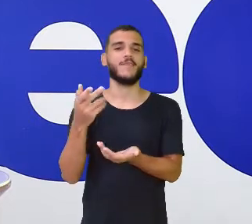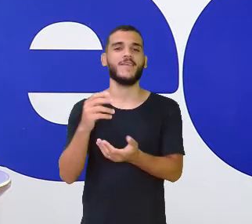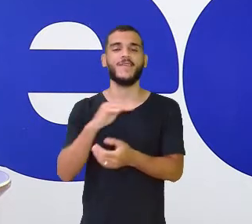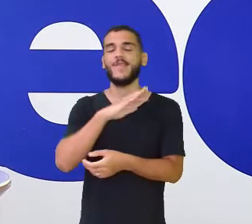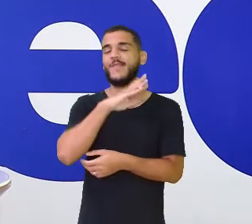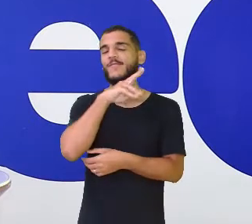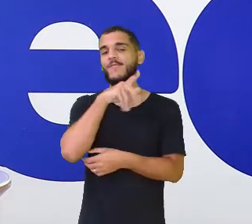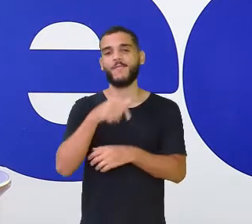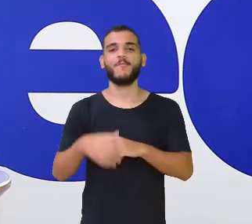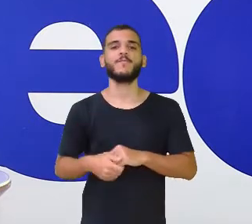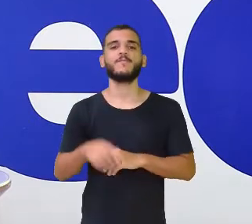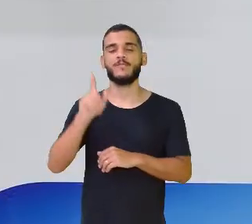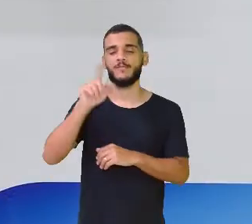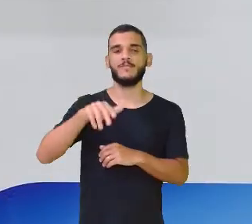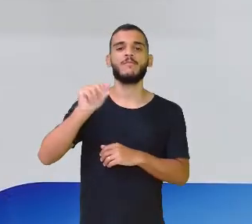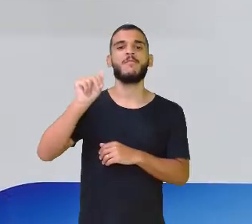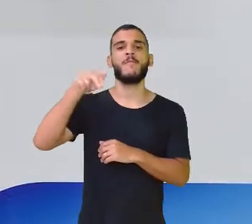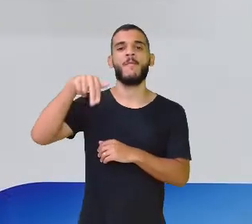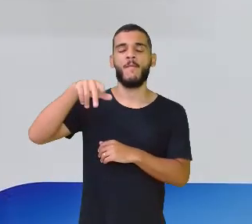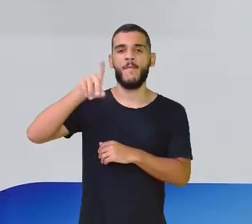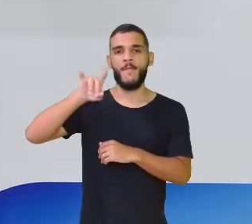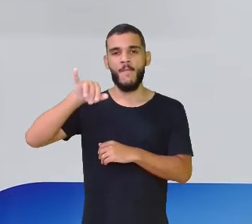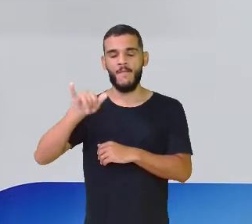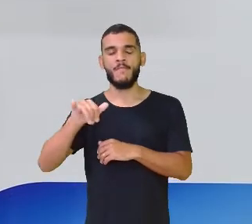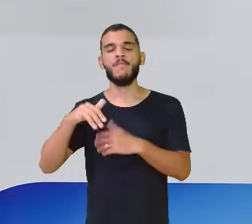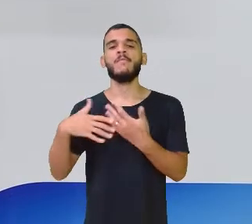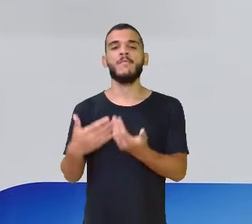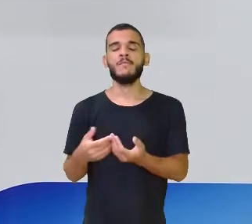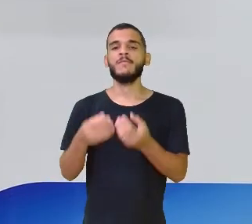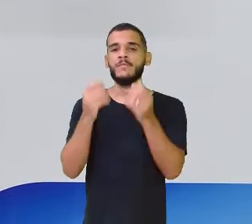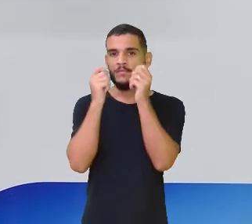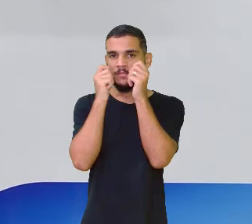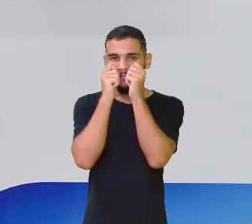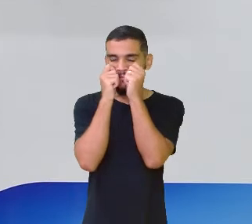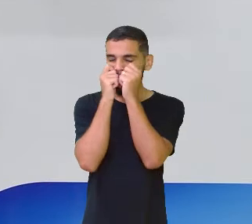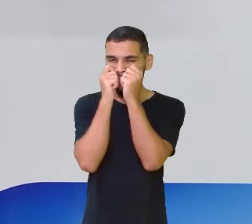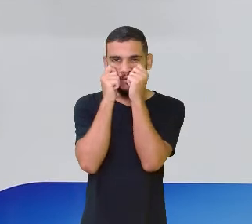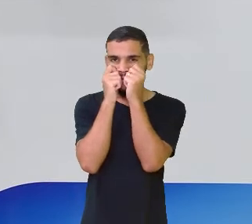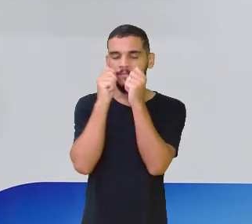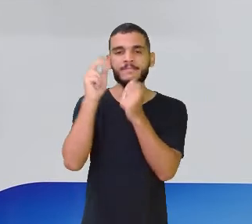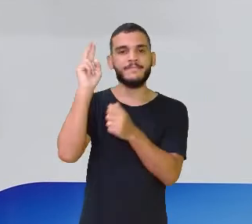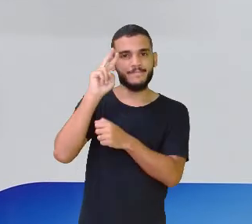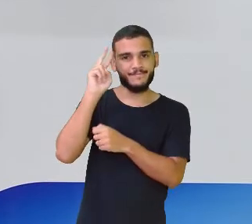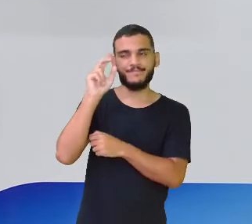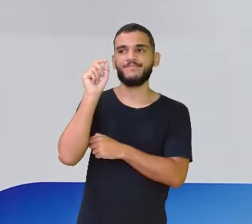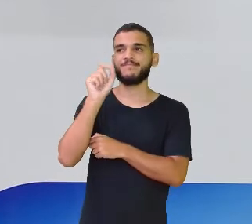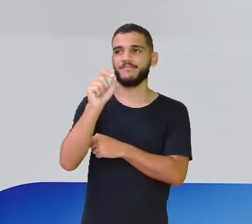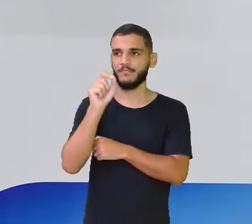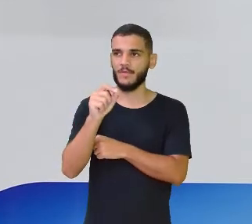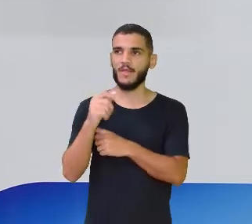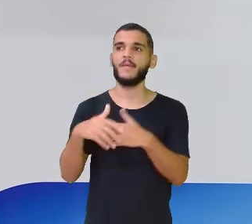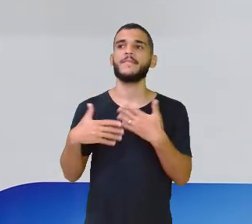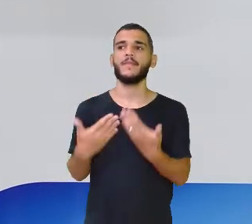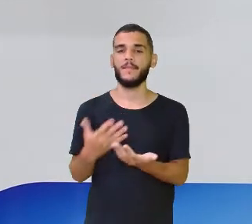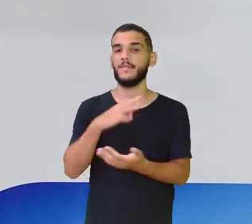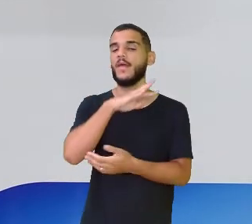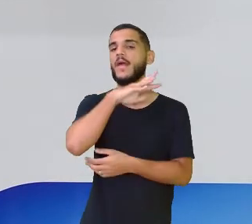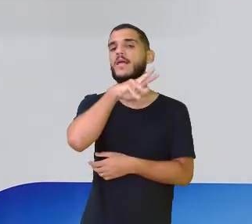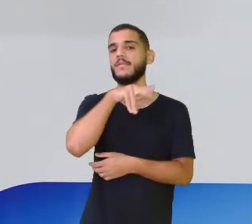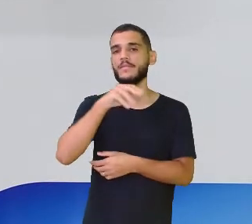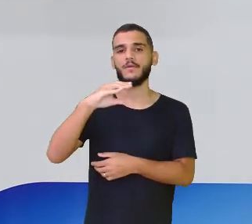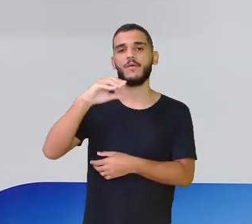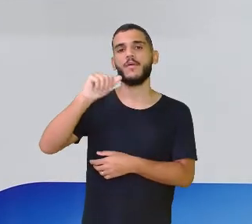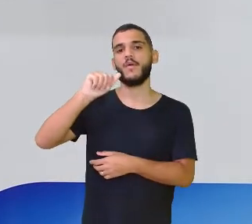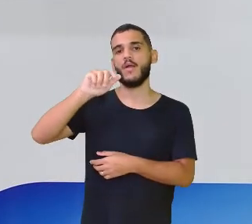que é Andy. Ai, que fofo. Mas vamos lembrar, nossos estudantes, né, professora Márcia, que esse animal koala,